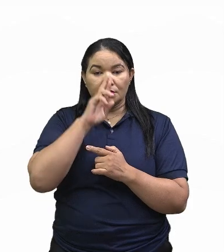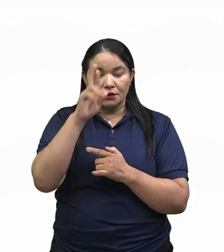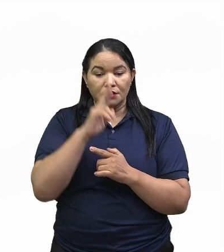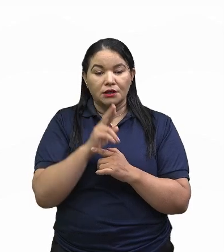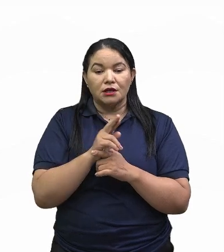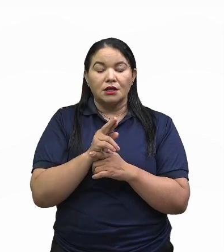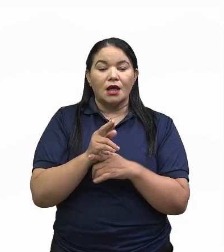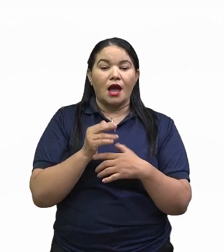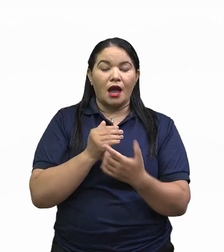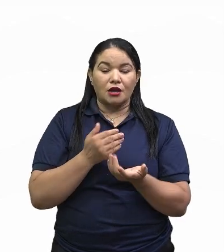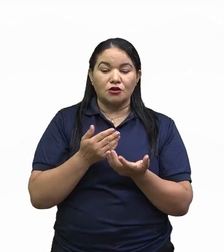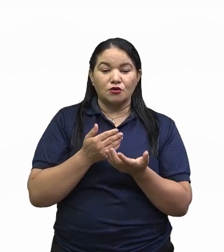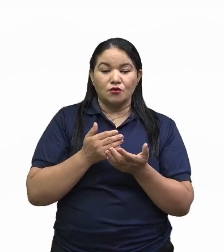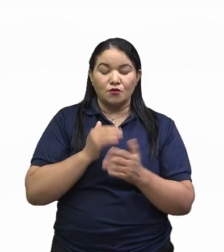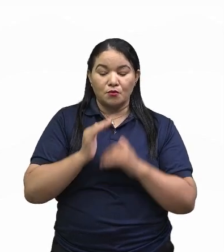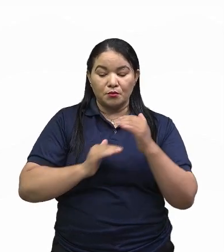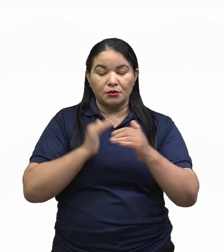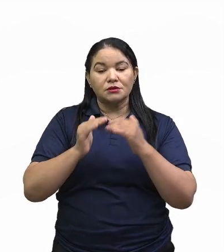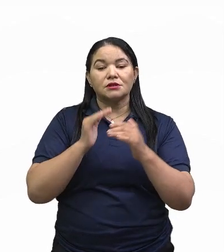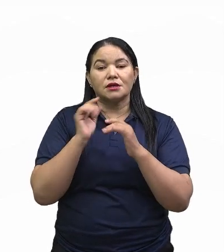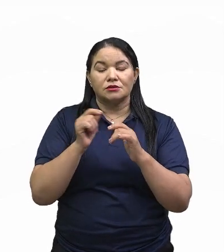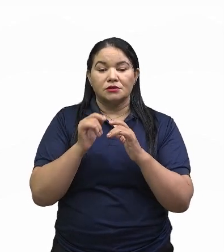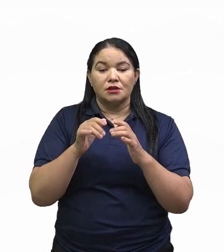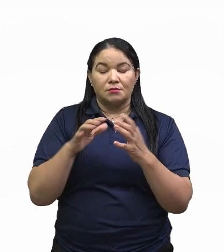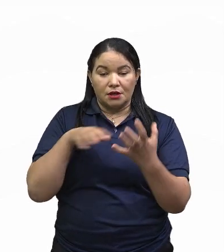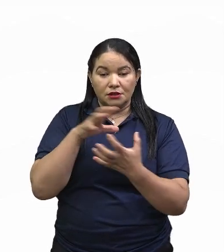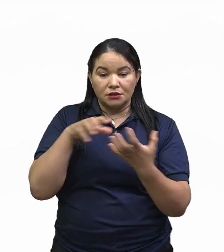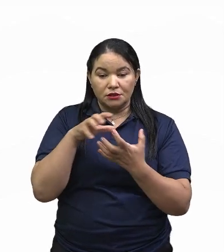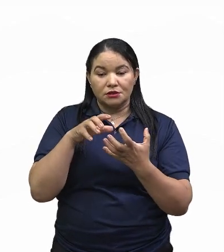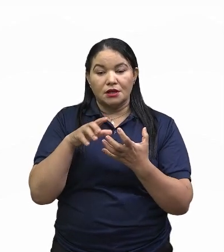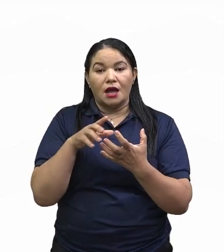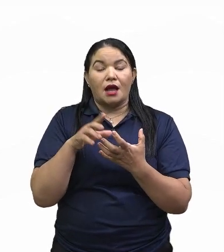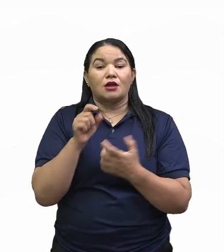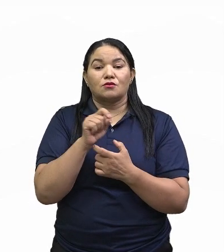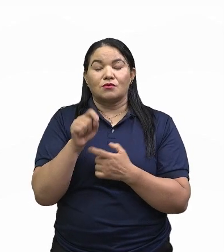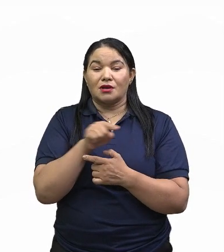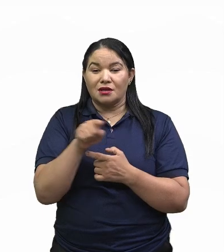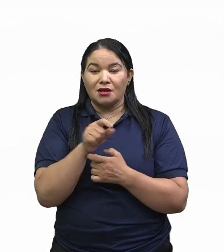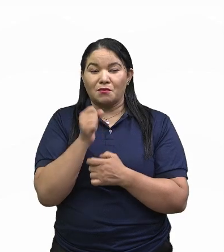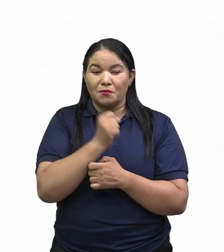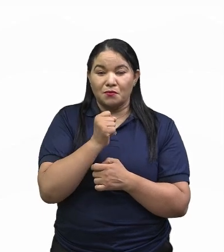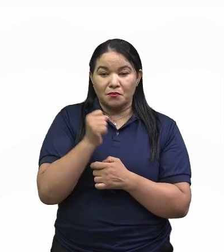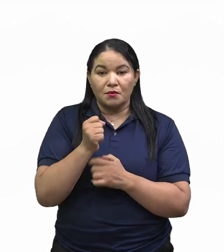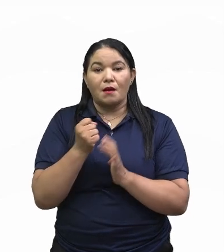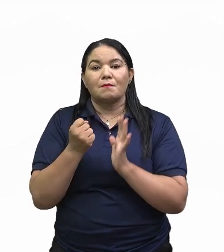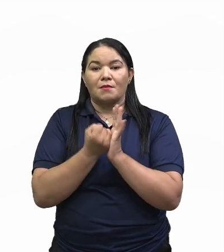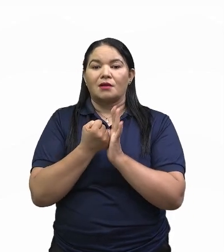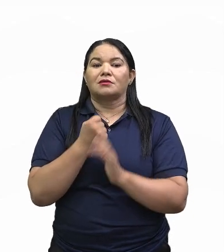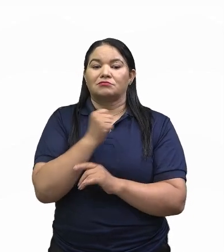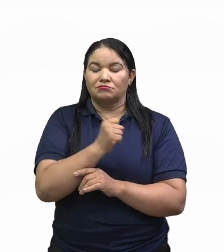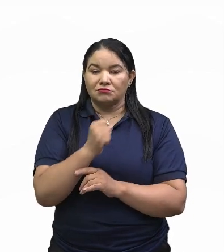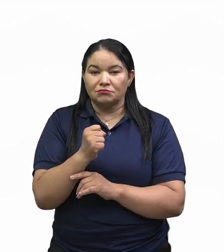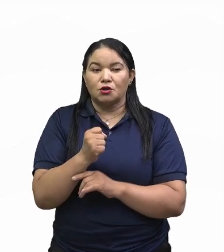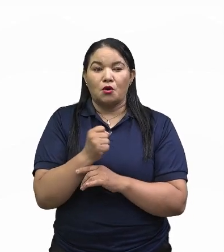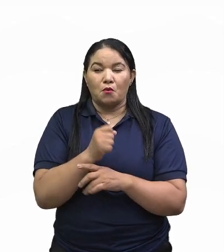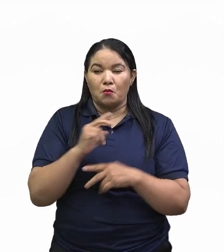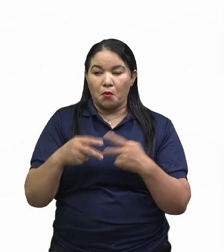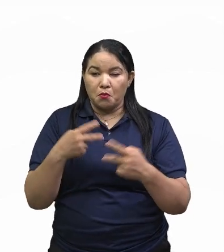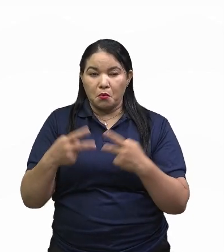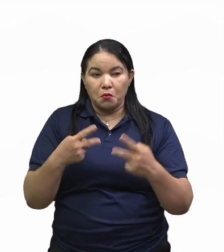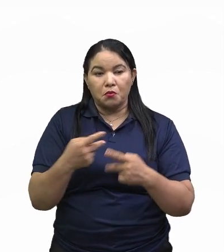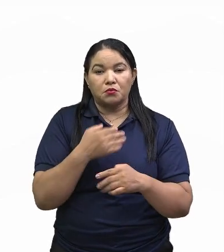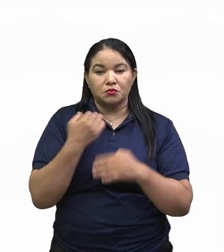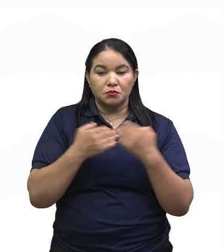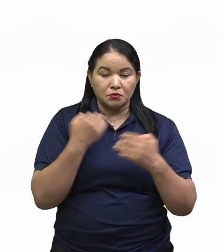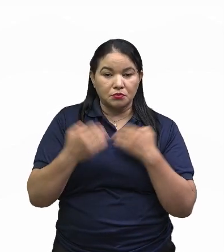processo revolucionário, que foi marcada pelo terror, foi marcado por execuções em massa e